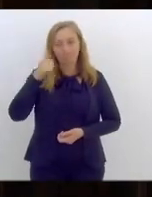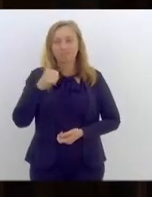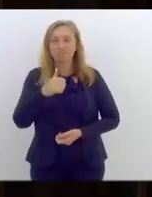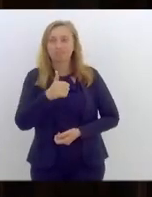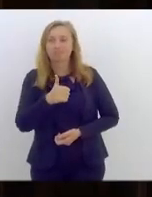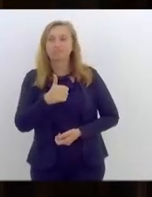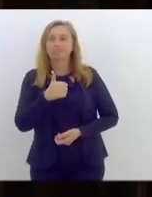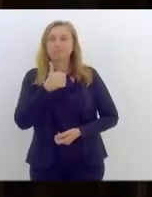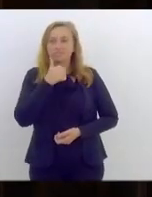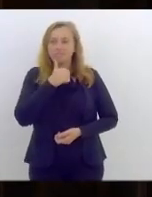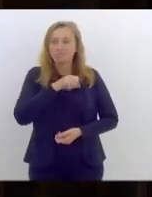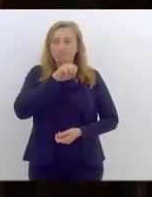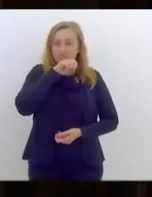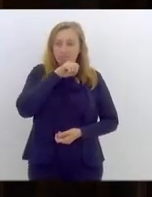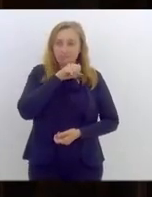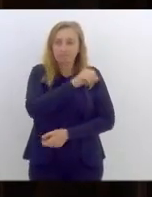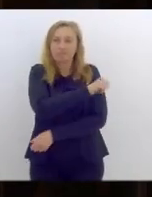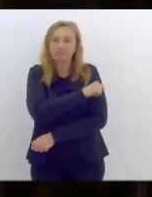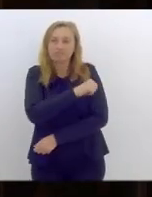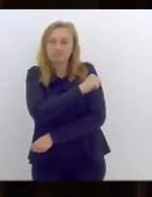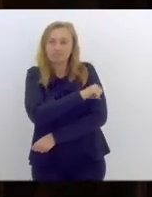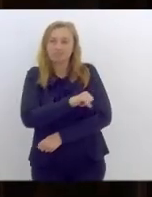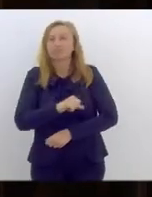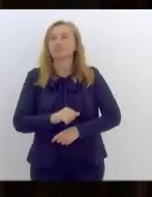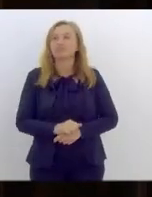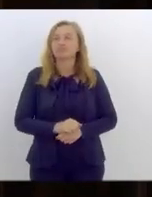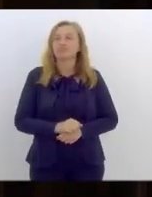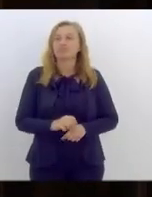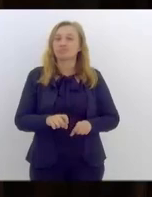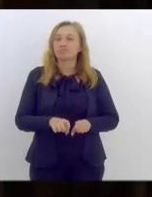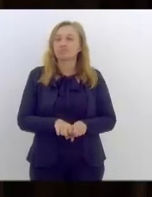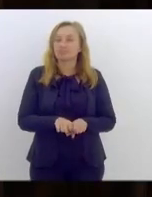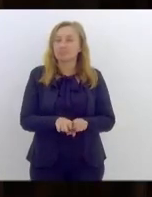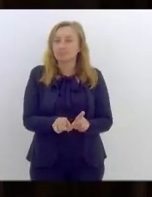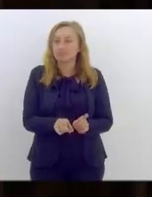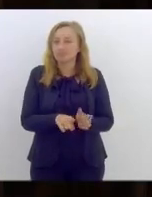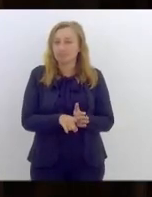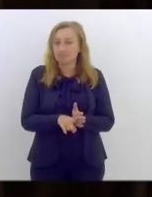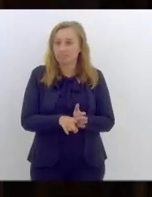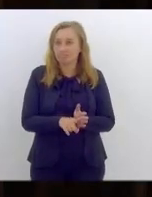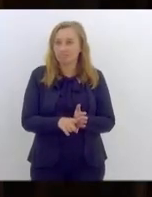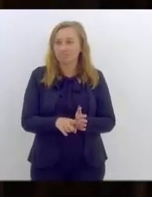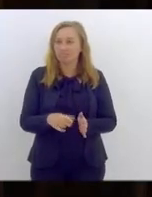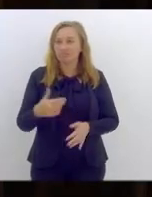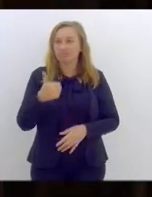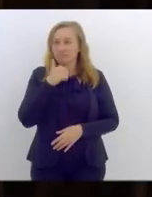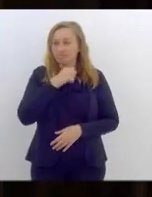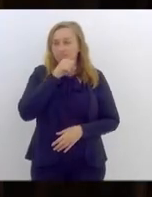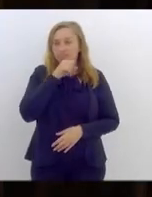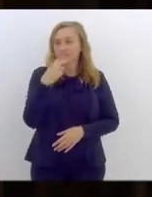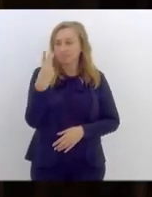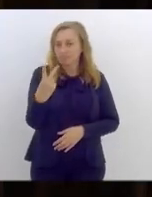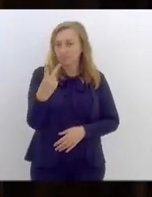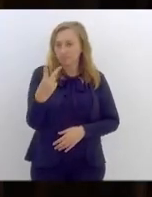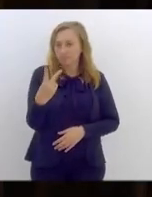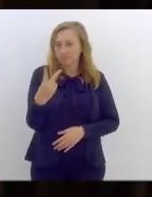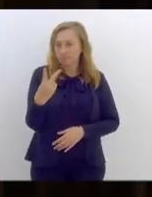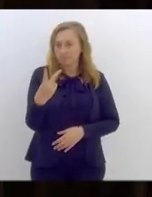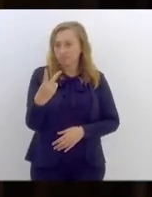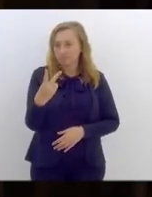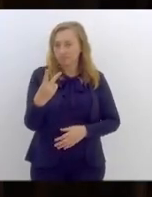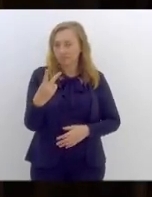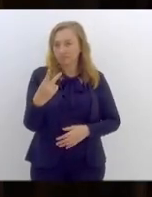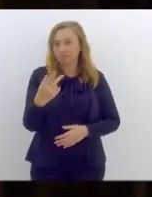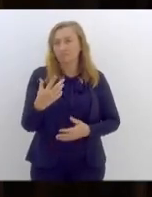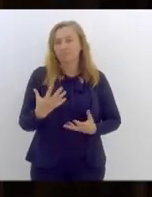enfermeira obstetra, sanitarista, e eu sou uma mulher mãe de duas. Né? Essa casa não acolhe